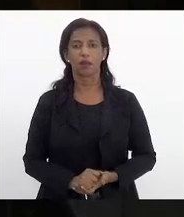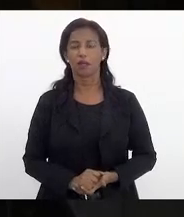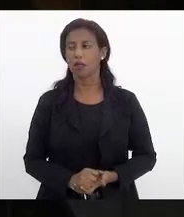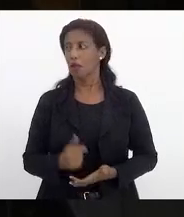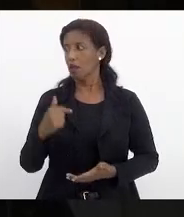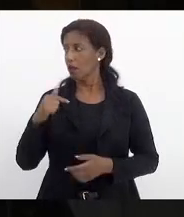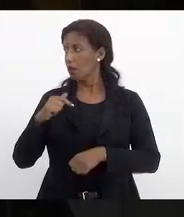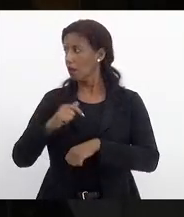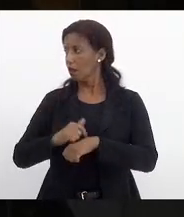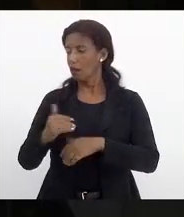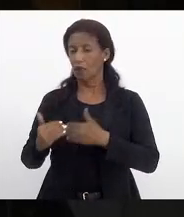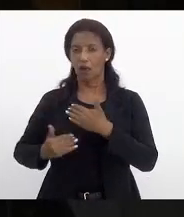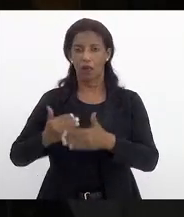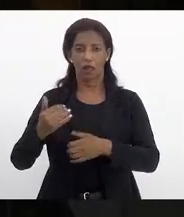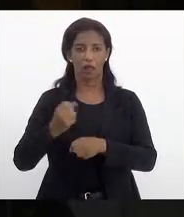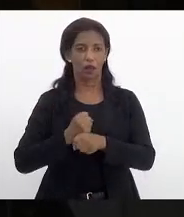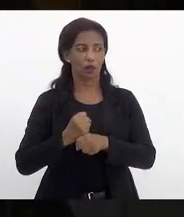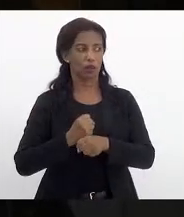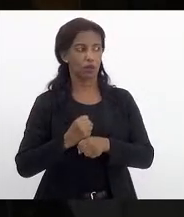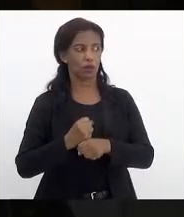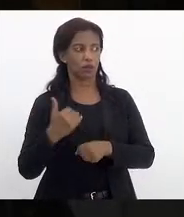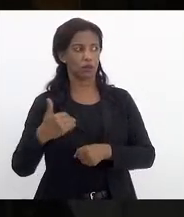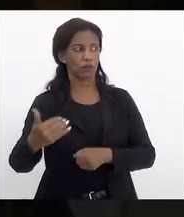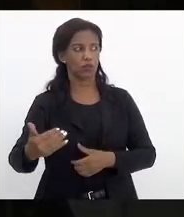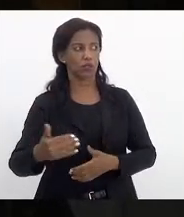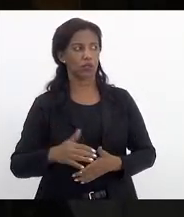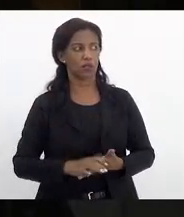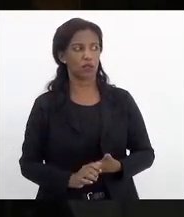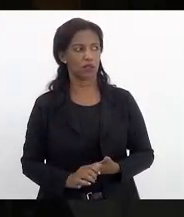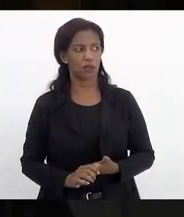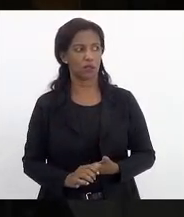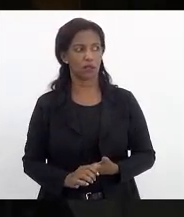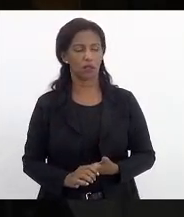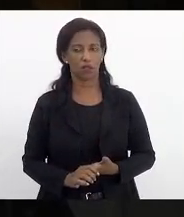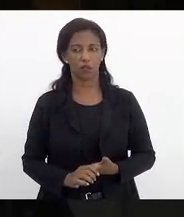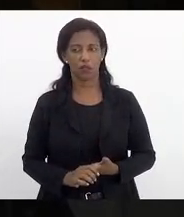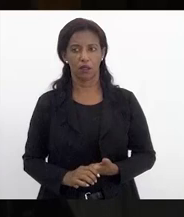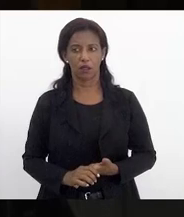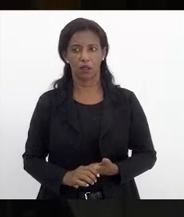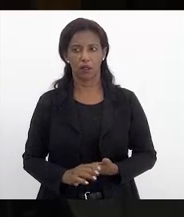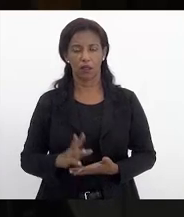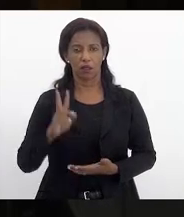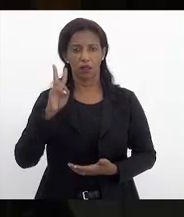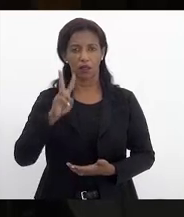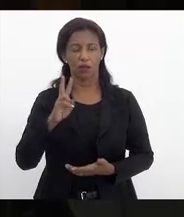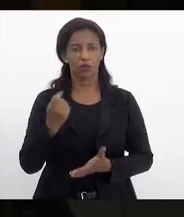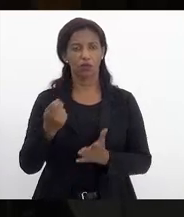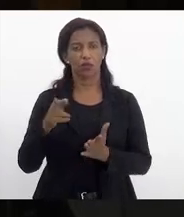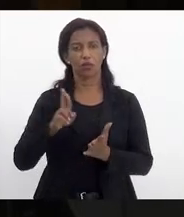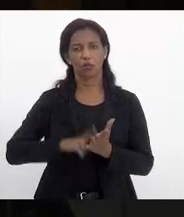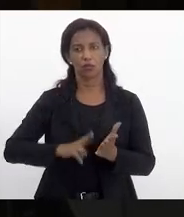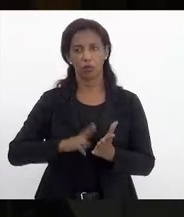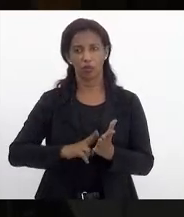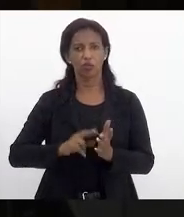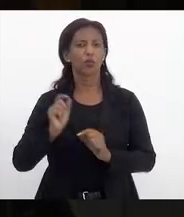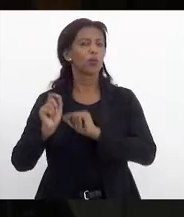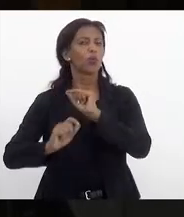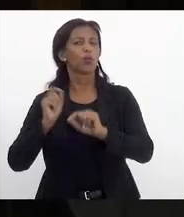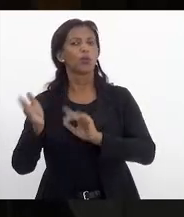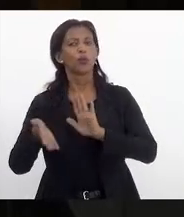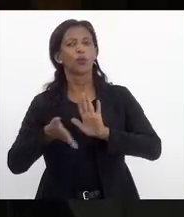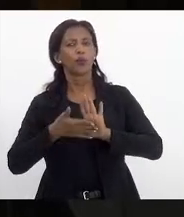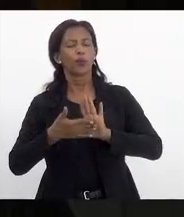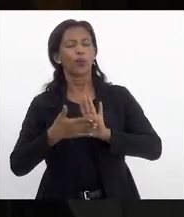daqui a uma década. E na ótica do regime, o que é que eles nos propõem? Ou